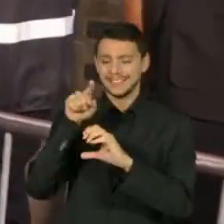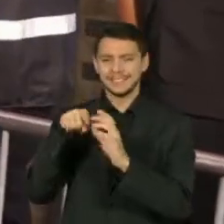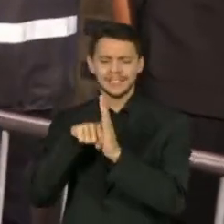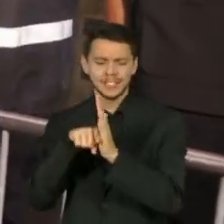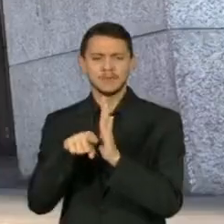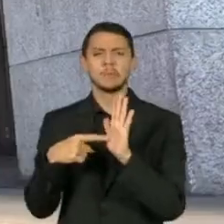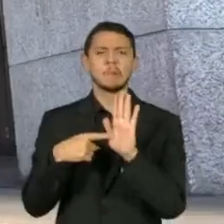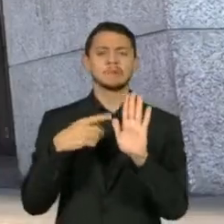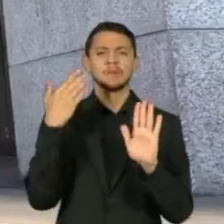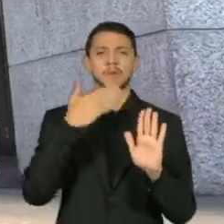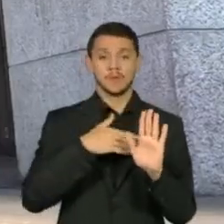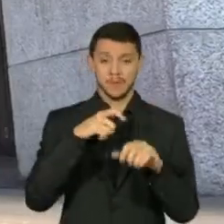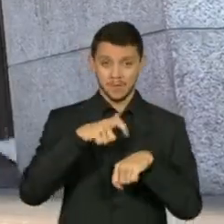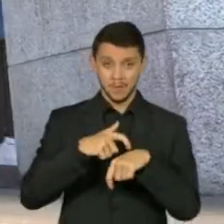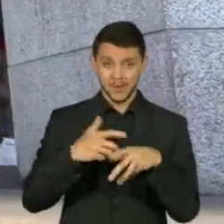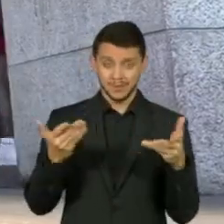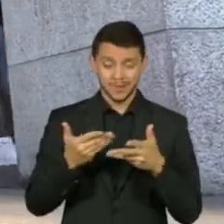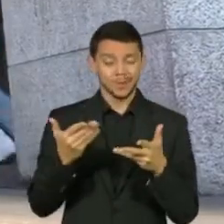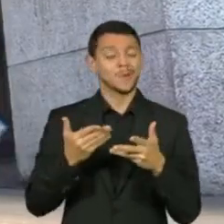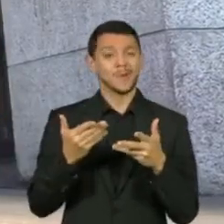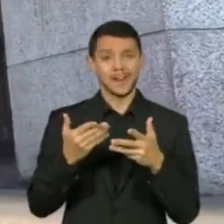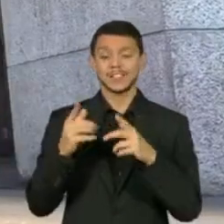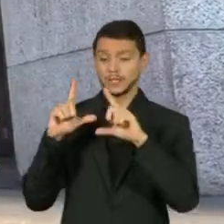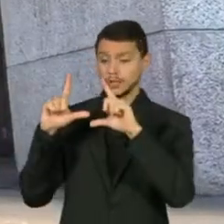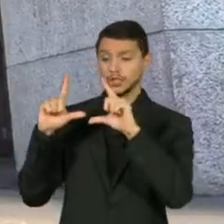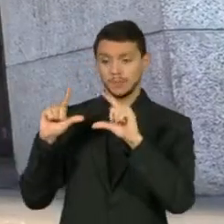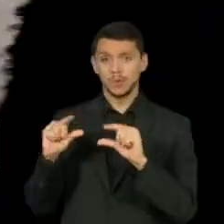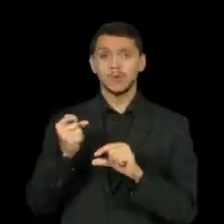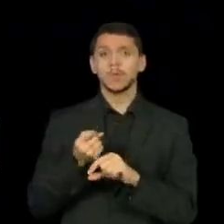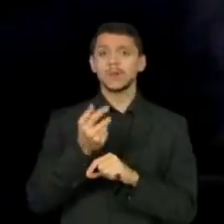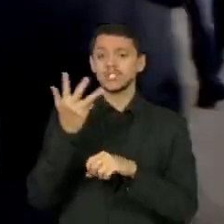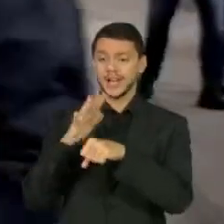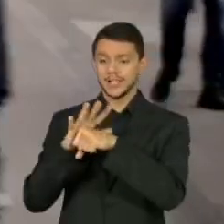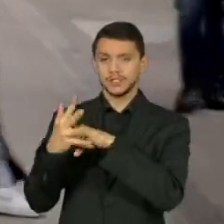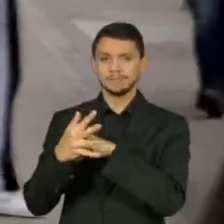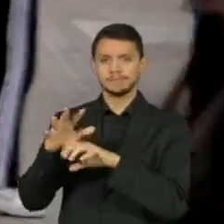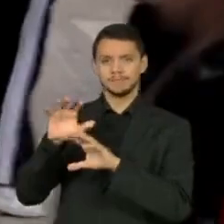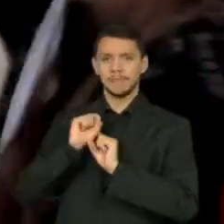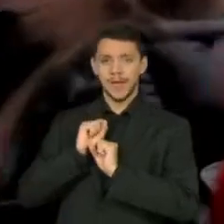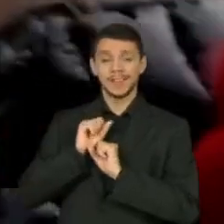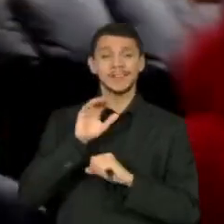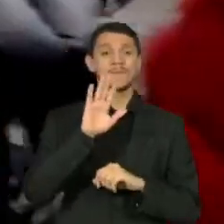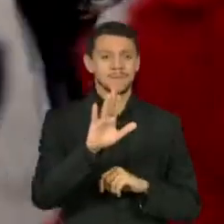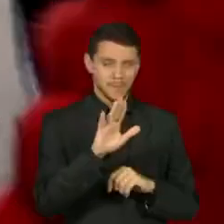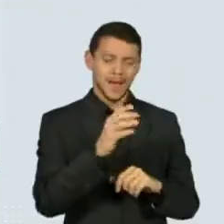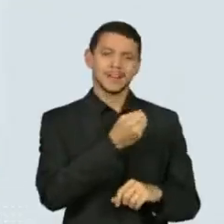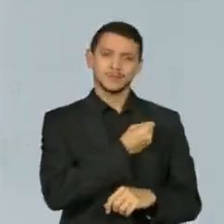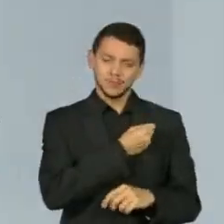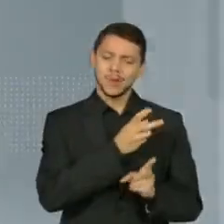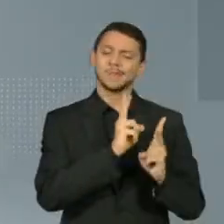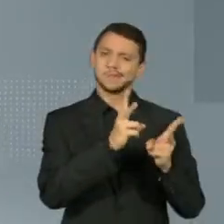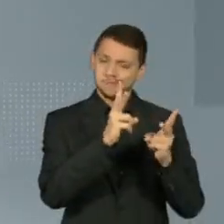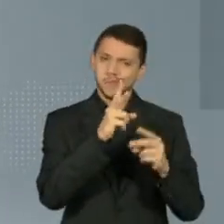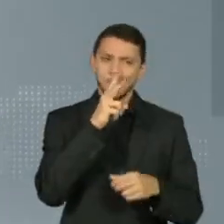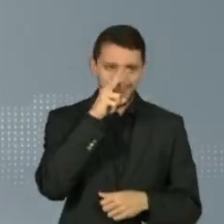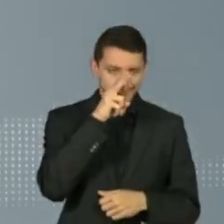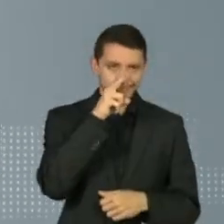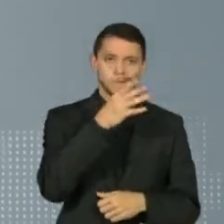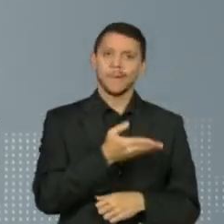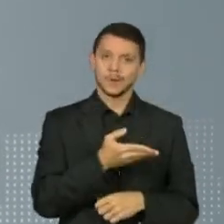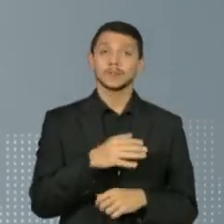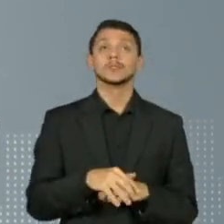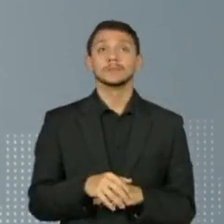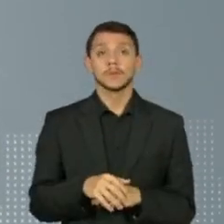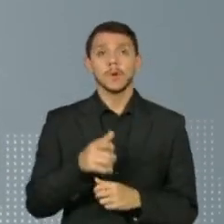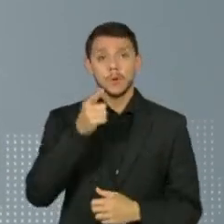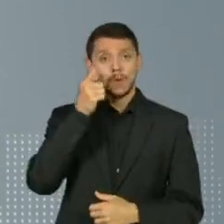relaxamento acontece no momento de queda nos novos casos mas os números seguem out E ontem foram